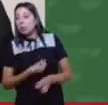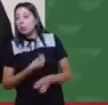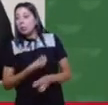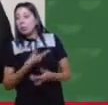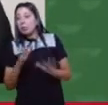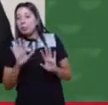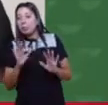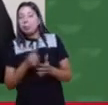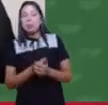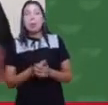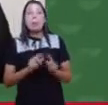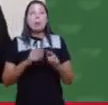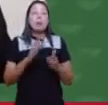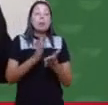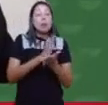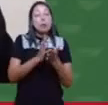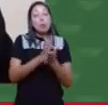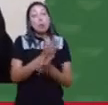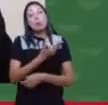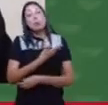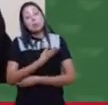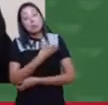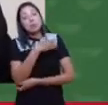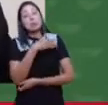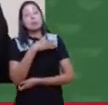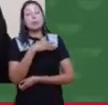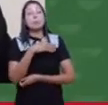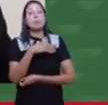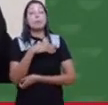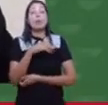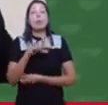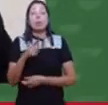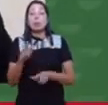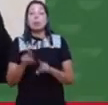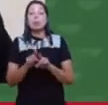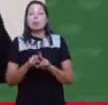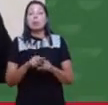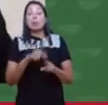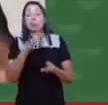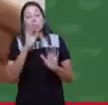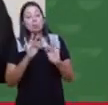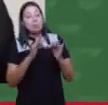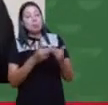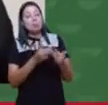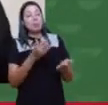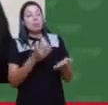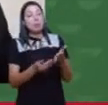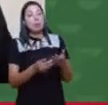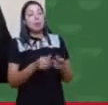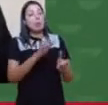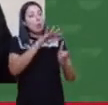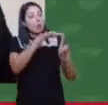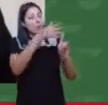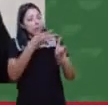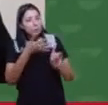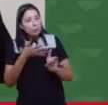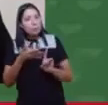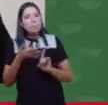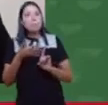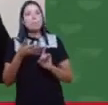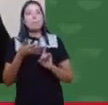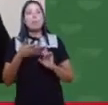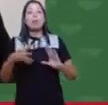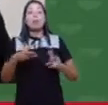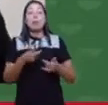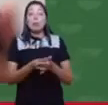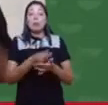perdeu alguns amigos e outros perderam também parentes. E nós homenageamos